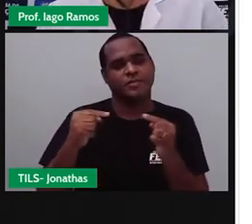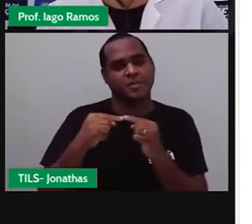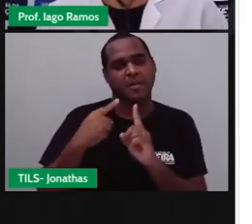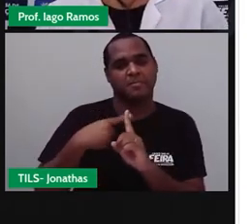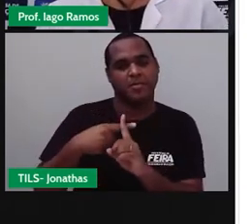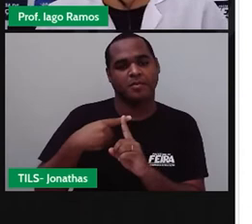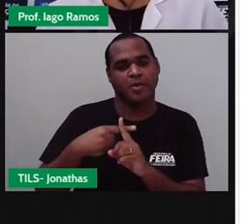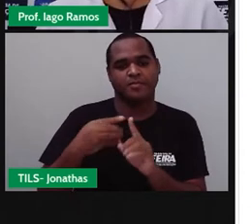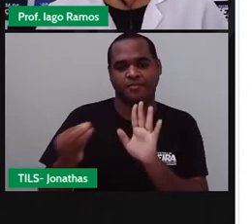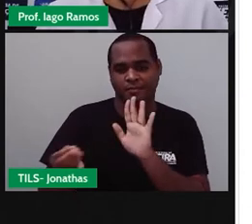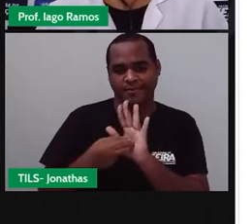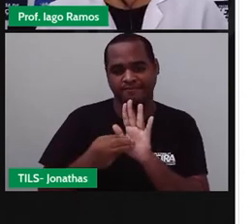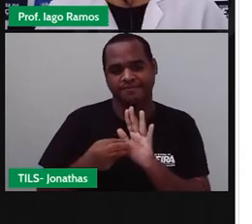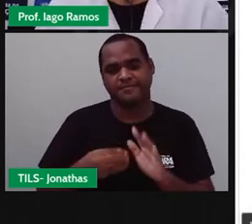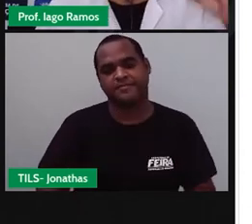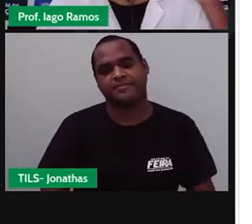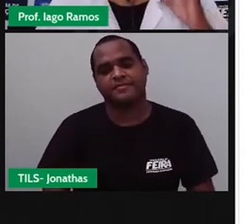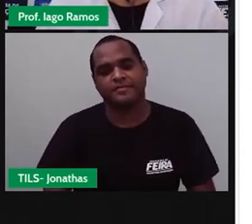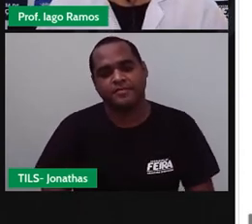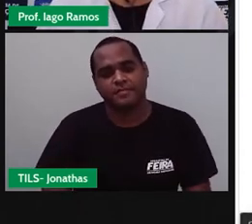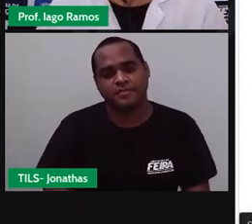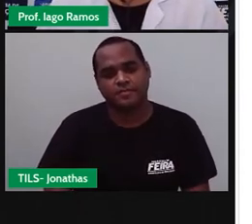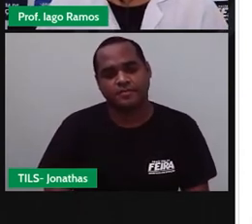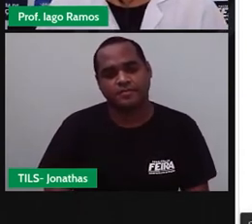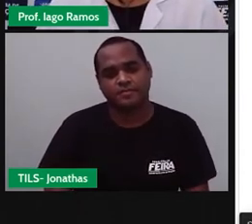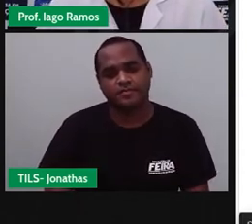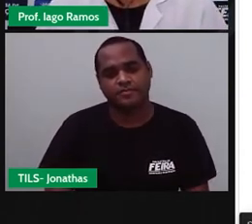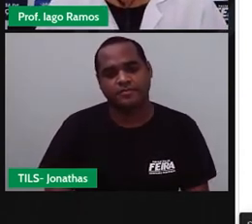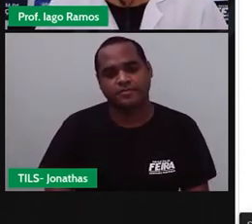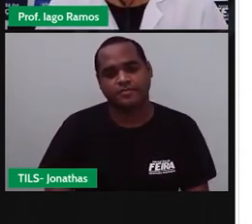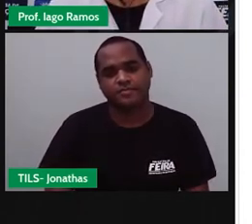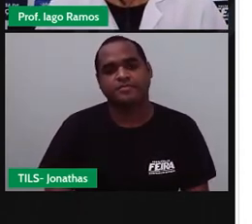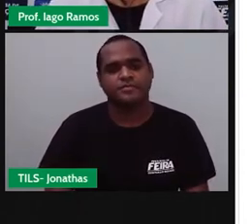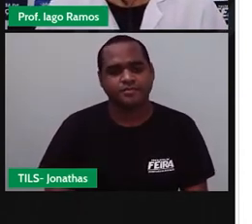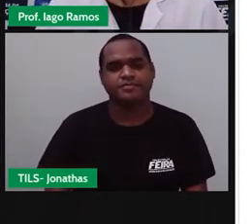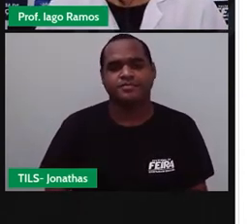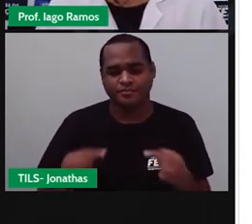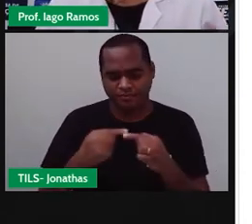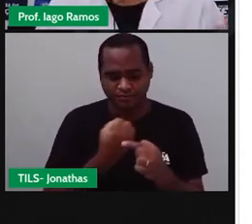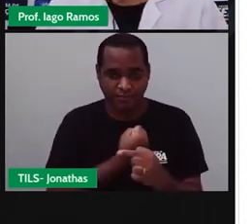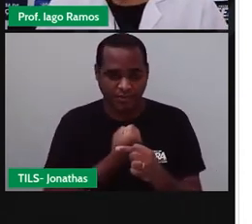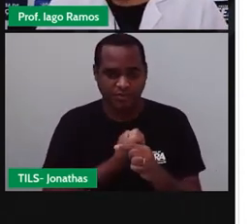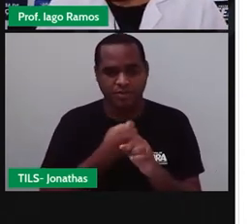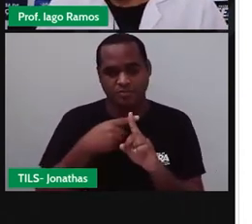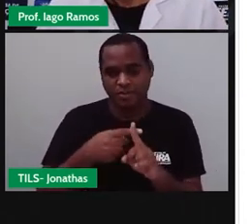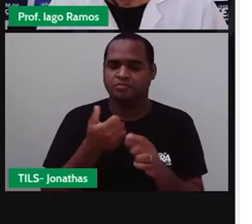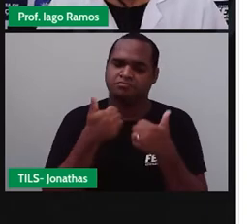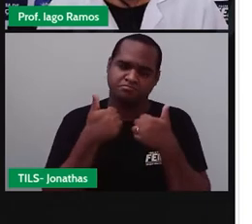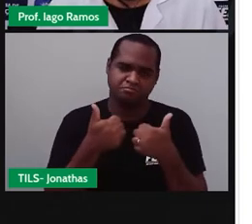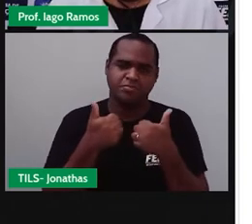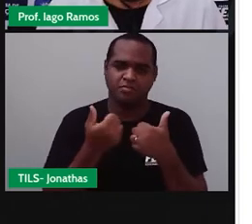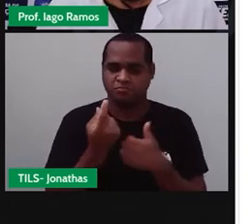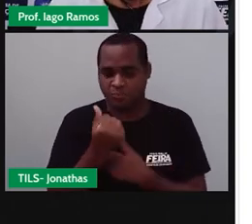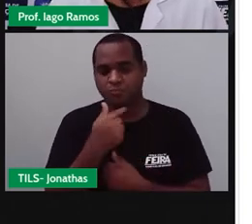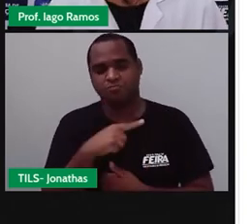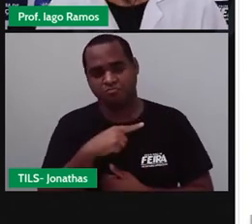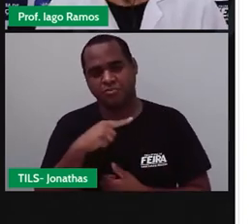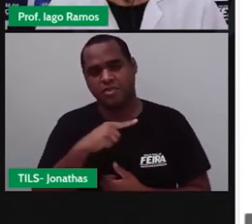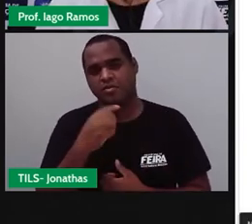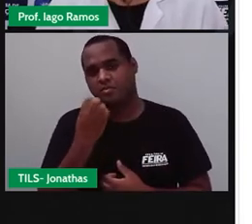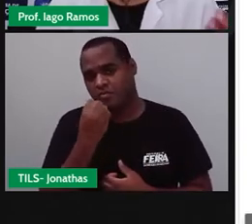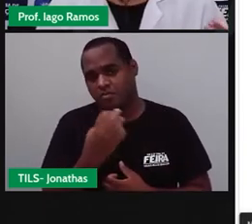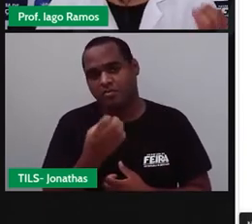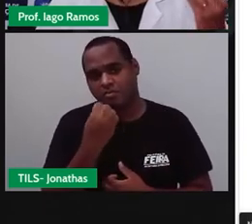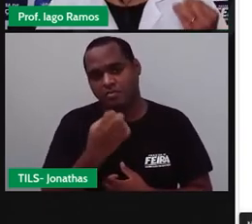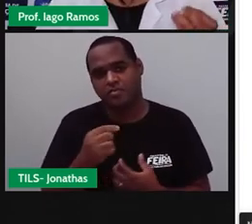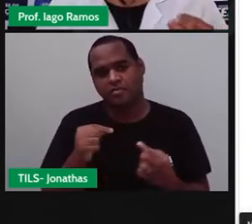de mais. Olha só, se a gente tem dinheiro, ter dinheiro é uma coisa boa, não é verdade? Se é